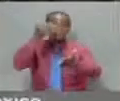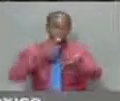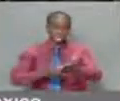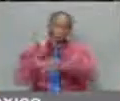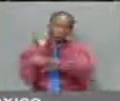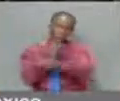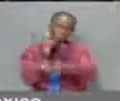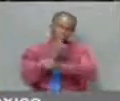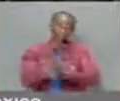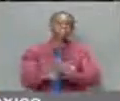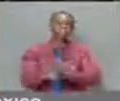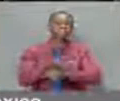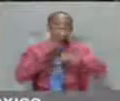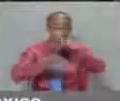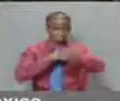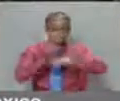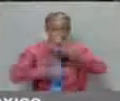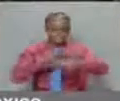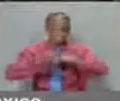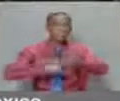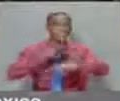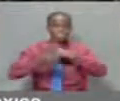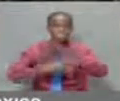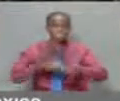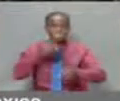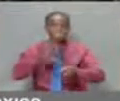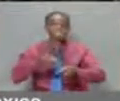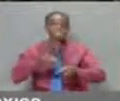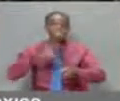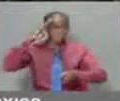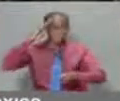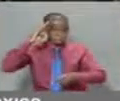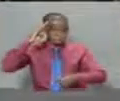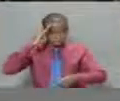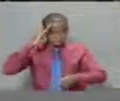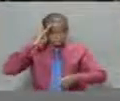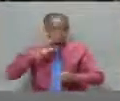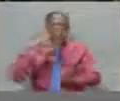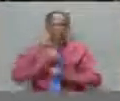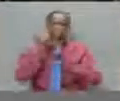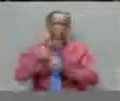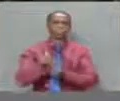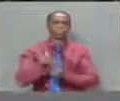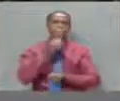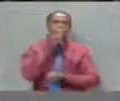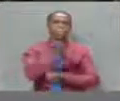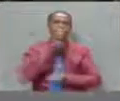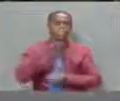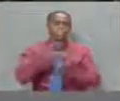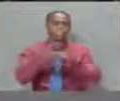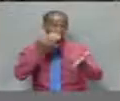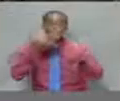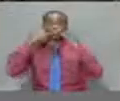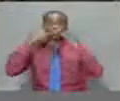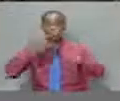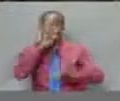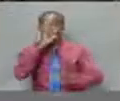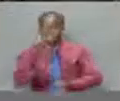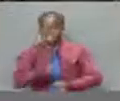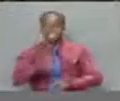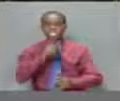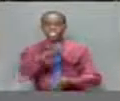mais medidas. É assim que não facilitamos, nós já havíamos chamado a atenção que não havíamos de facilitar e isso aconteceu, não